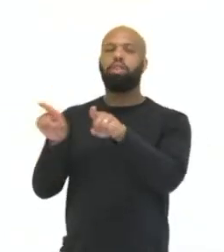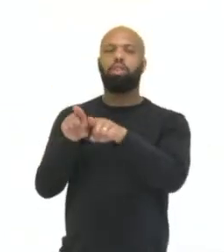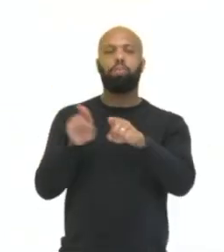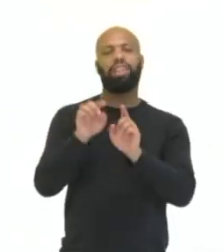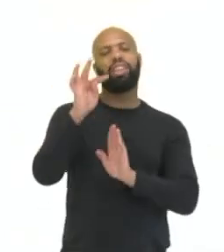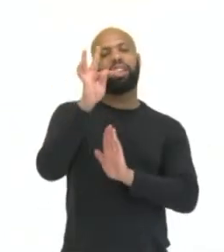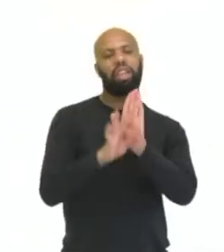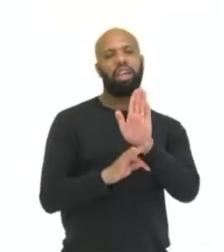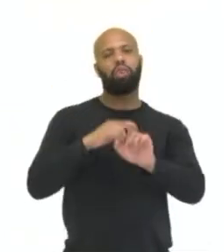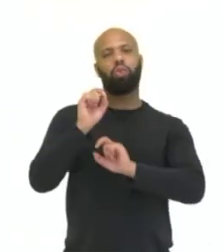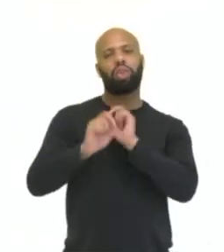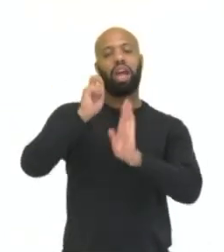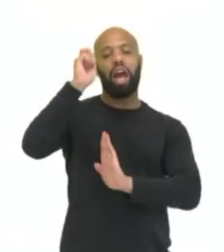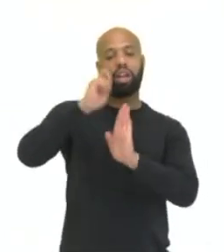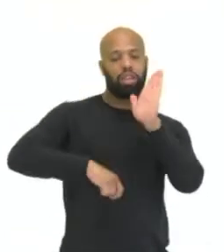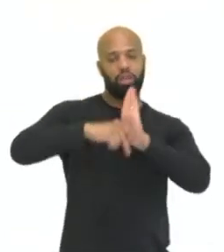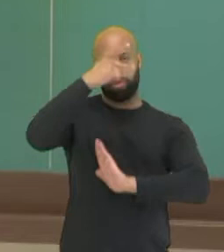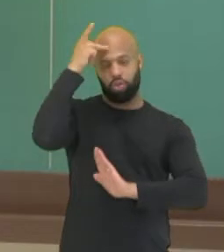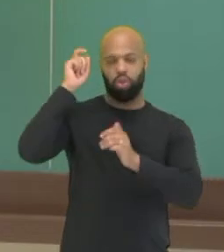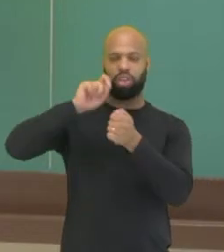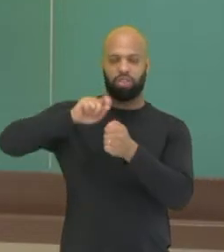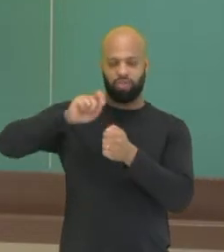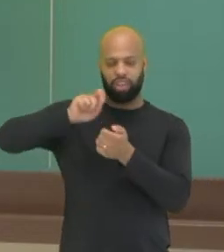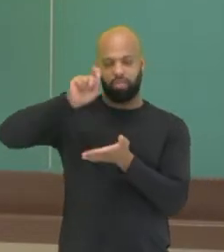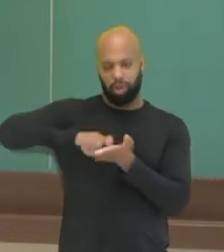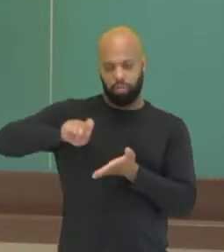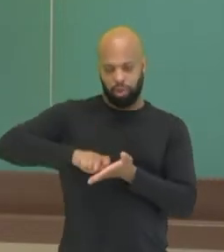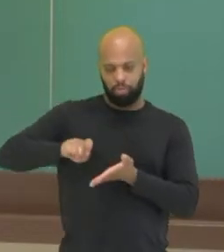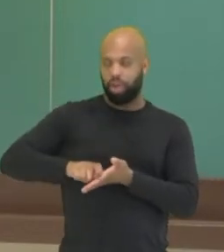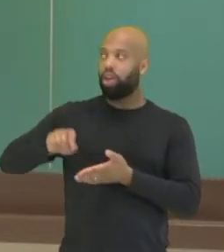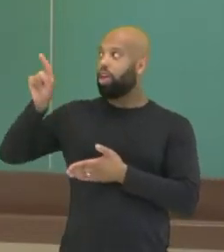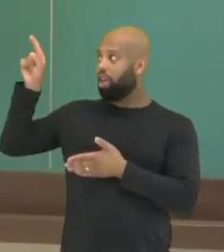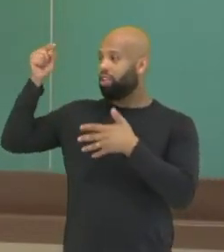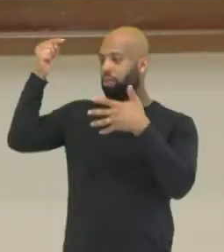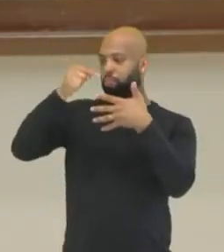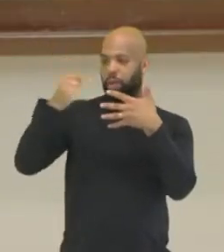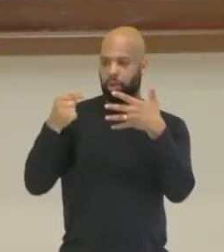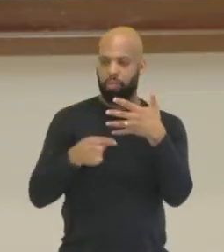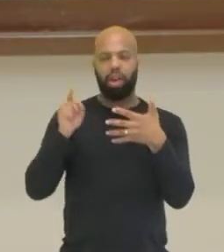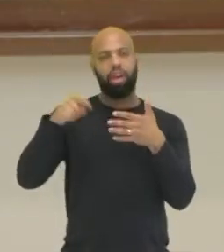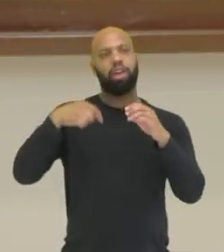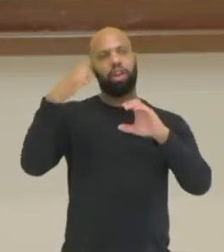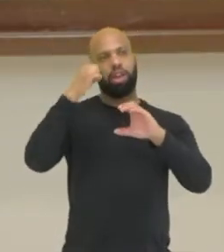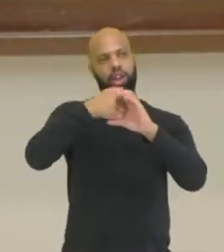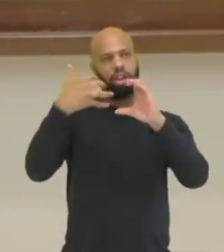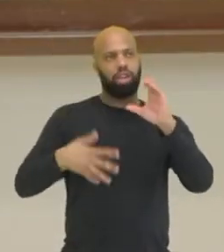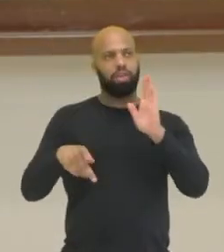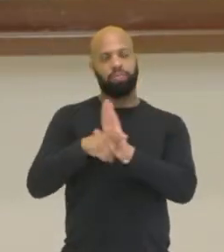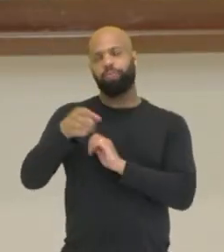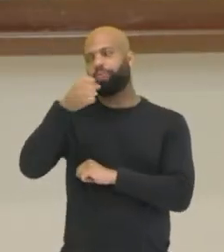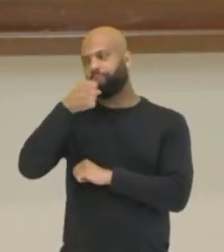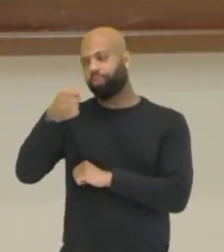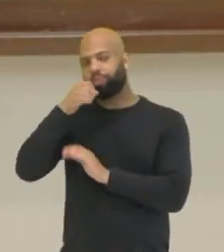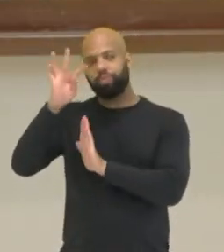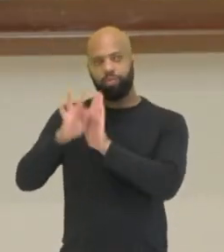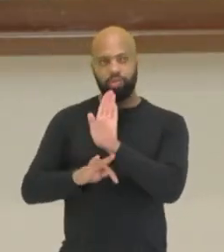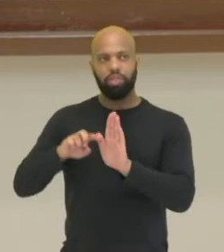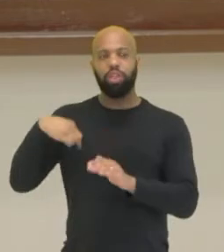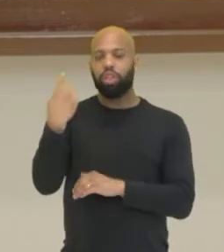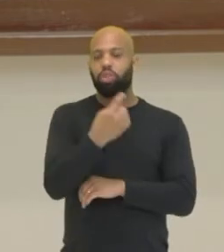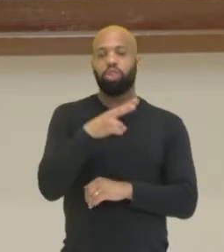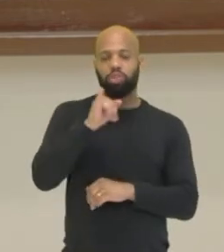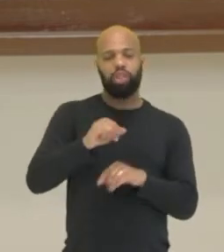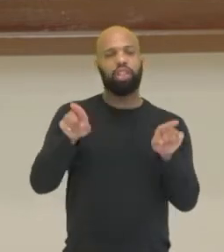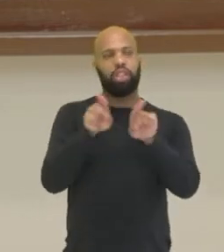textos são assinados pelo autor. Então essas aqui são algumas das características da reportagem. Cabe a gente